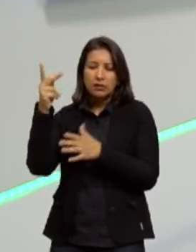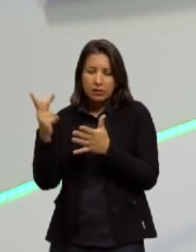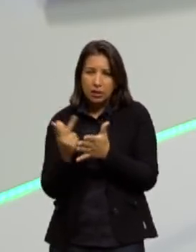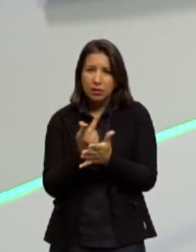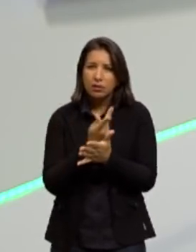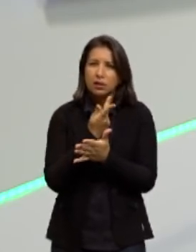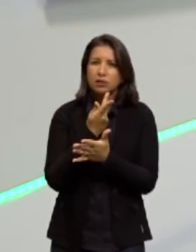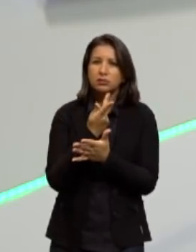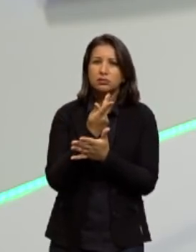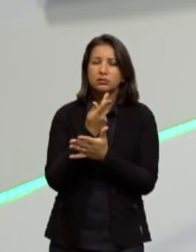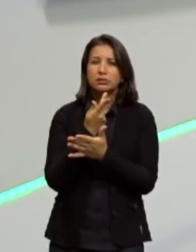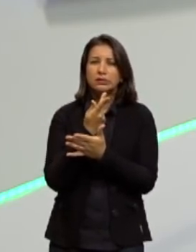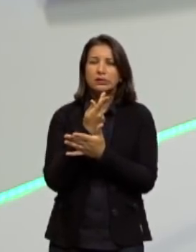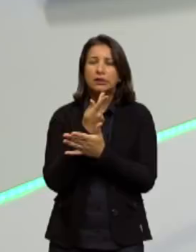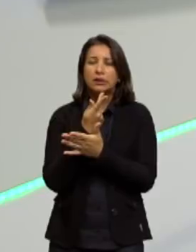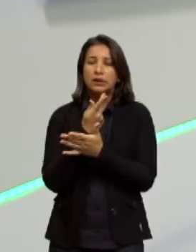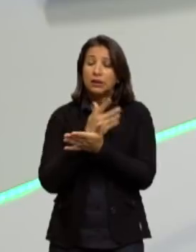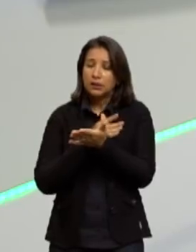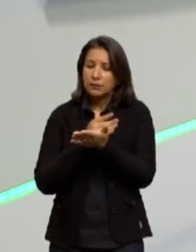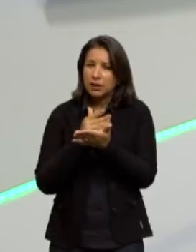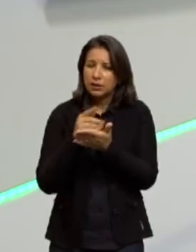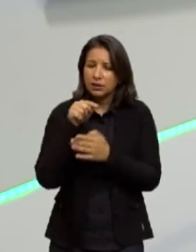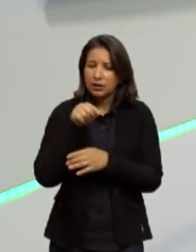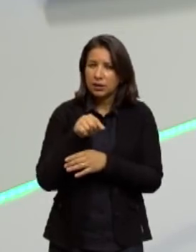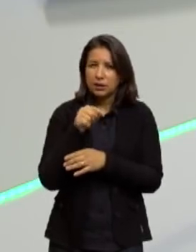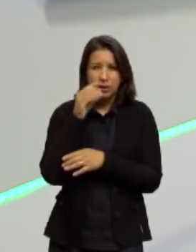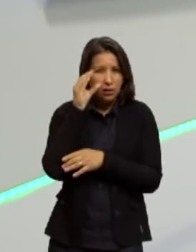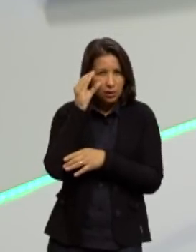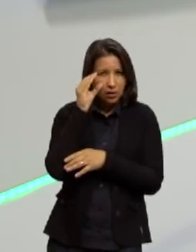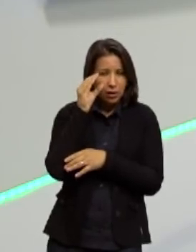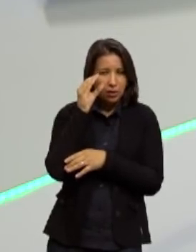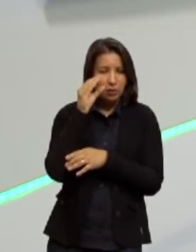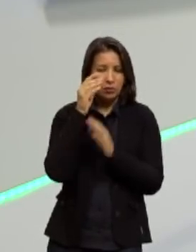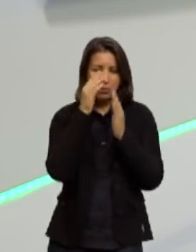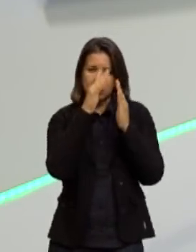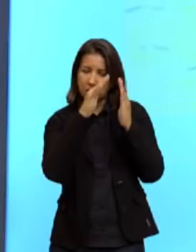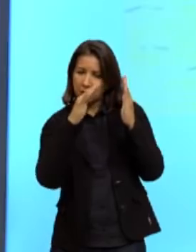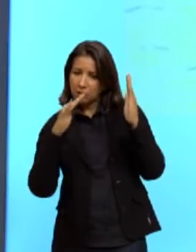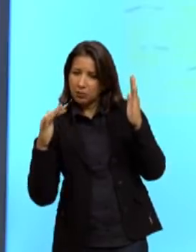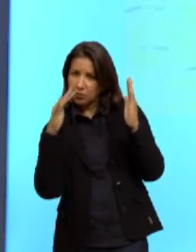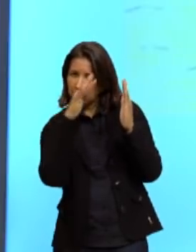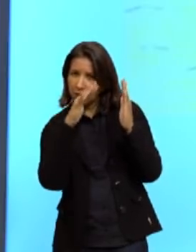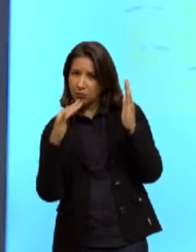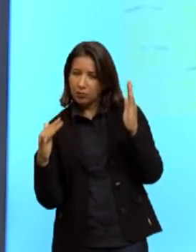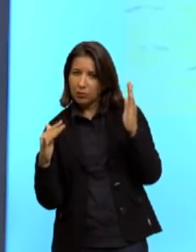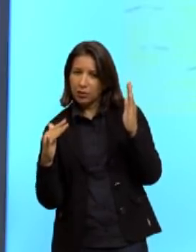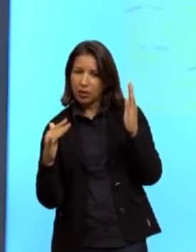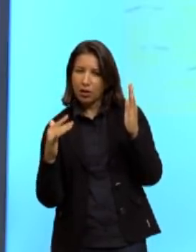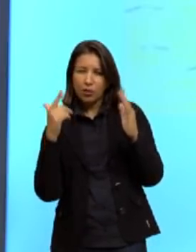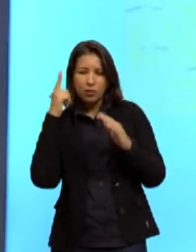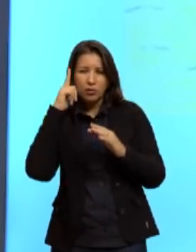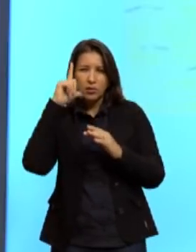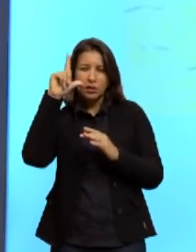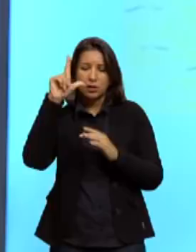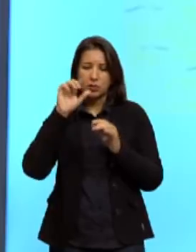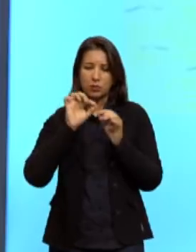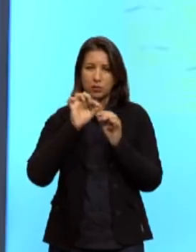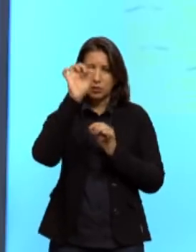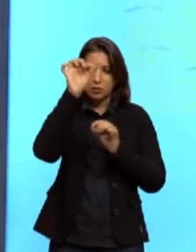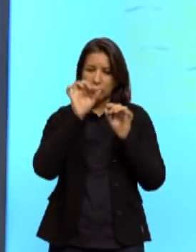acontecendo e a partir desta observação da sombras ele conseguiu calcular a altura de uma pirâmide